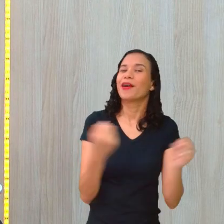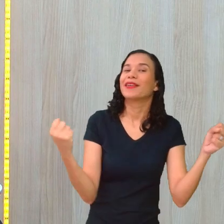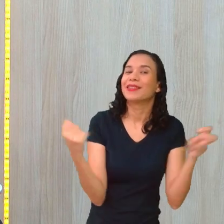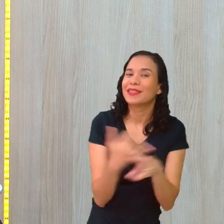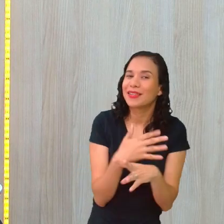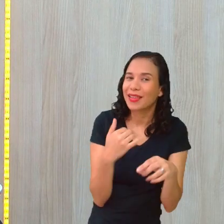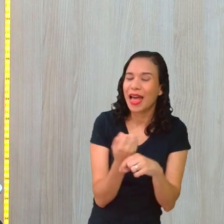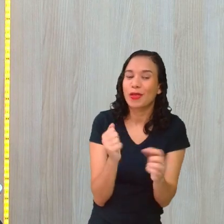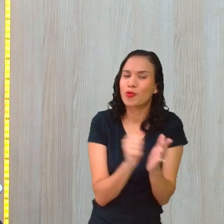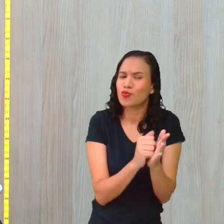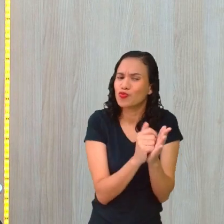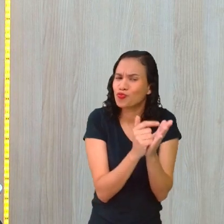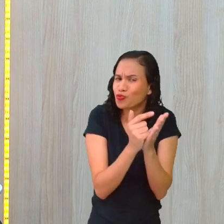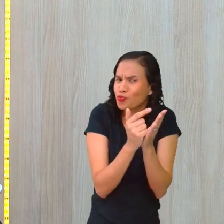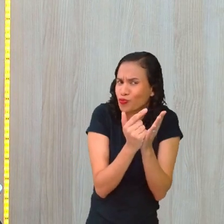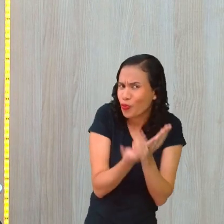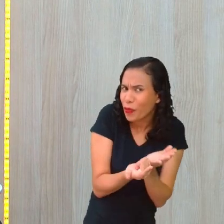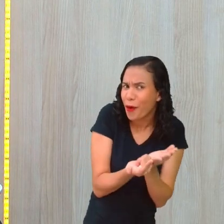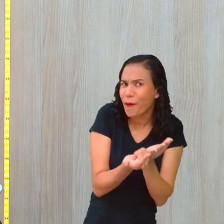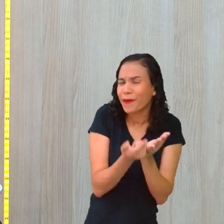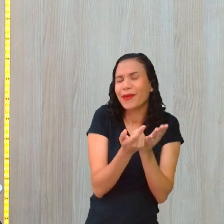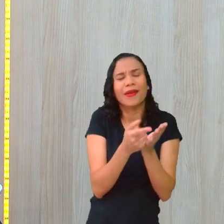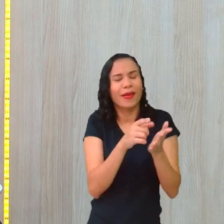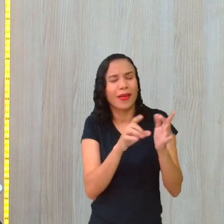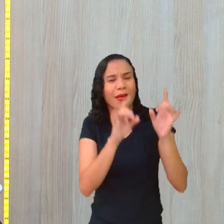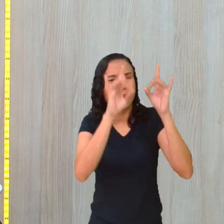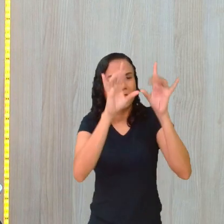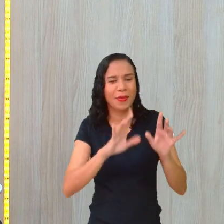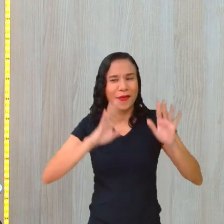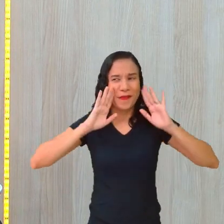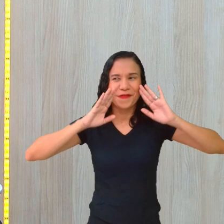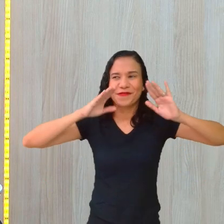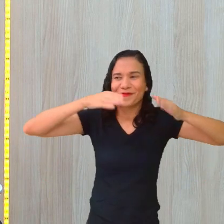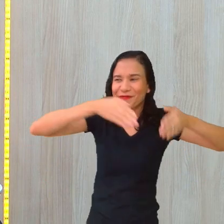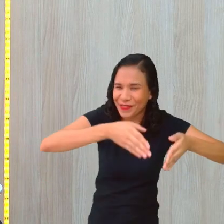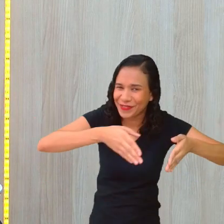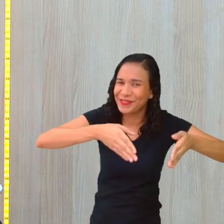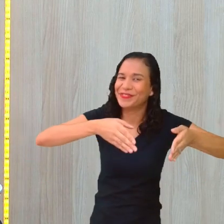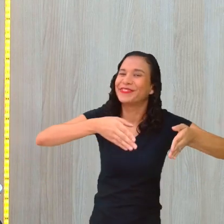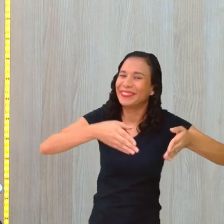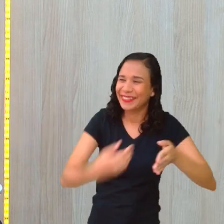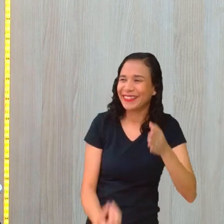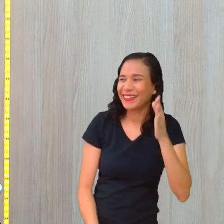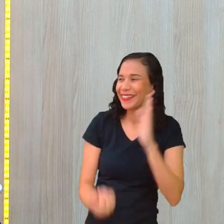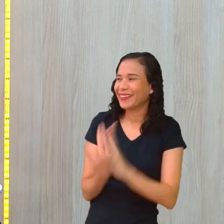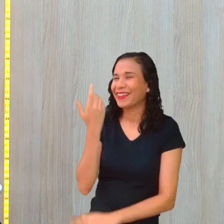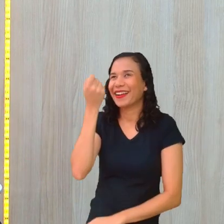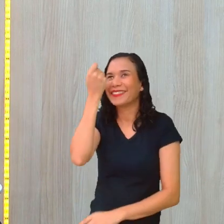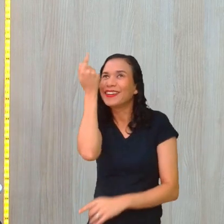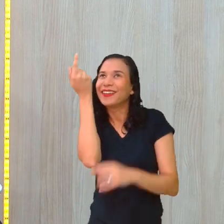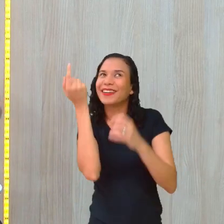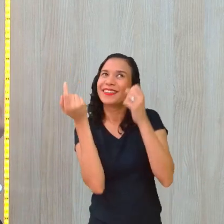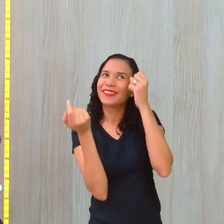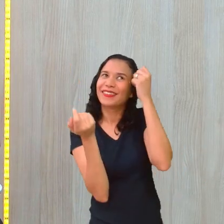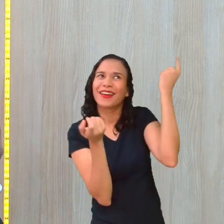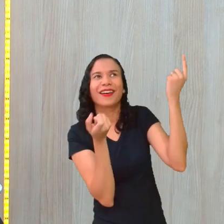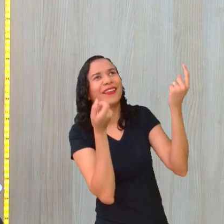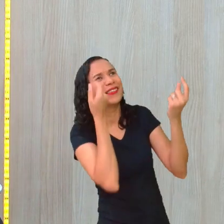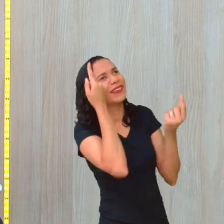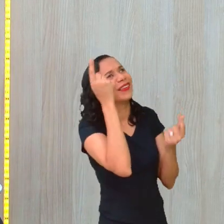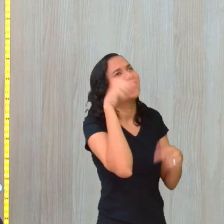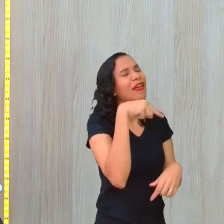Recife, um jornal que ele era especialista em criar, assim, algumas histórias